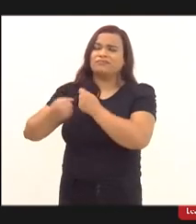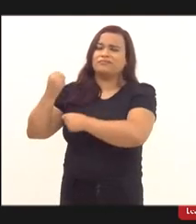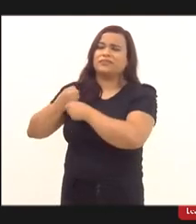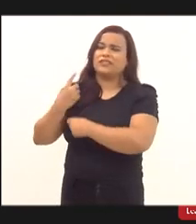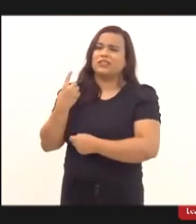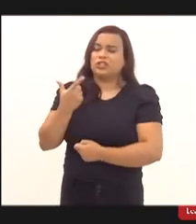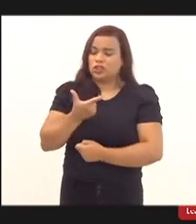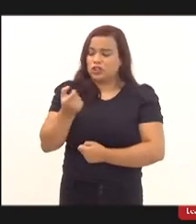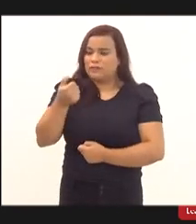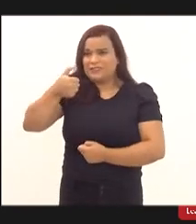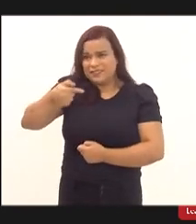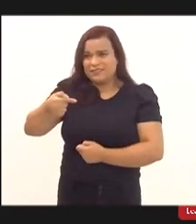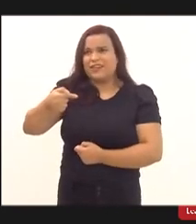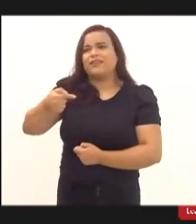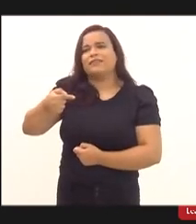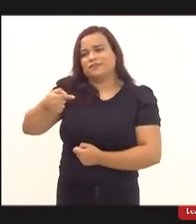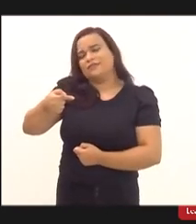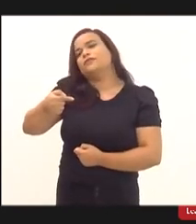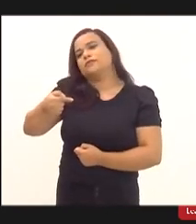2017